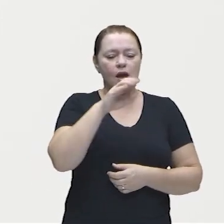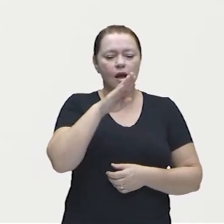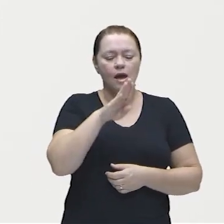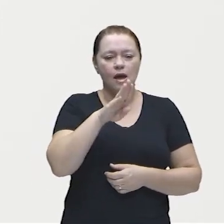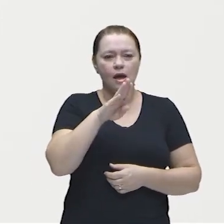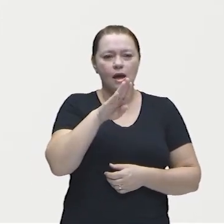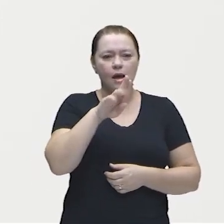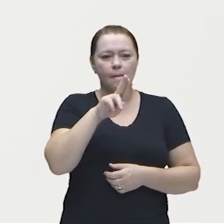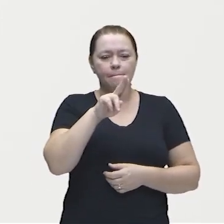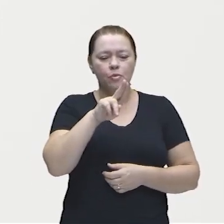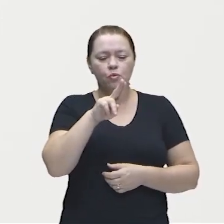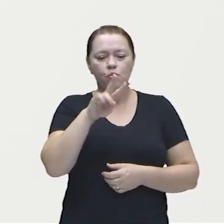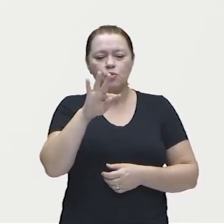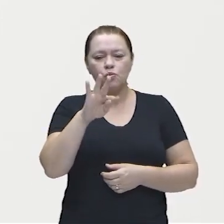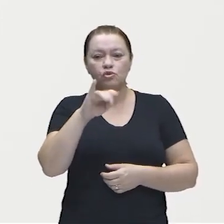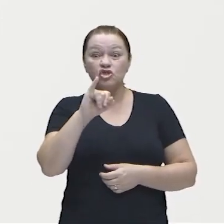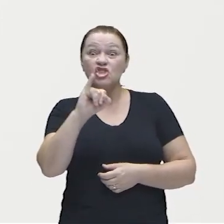ficaria?